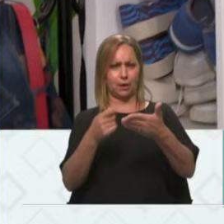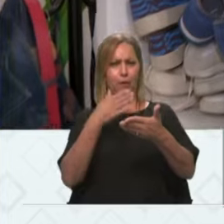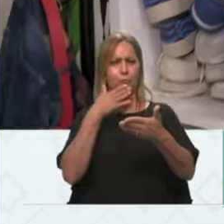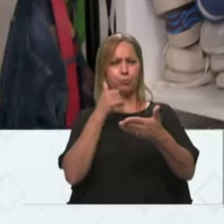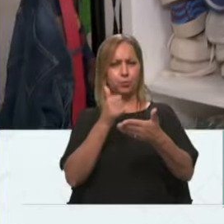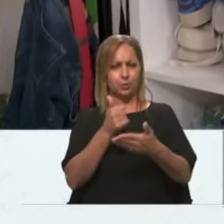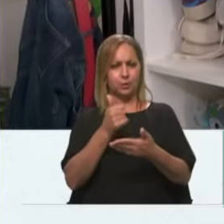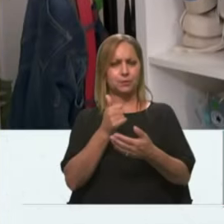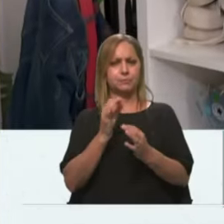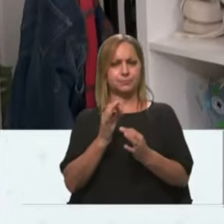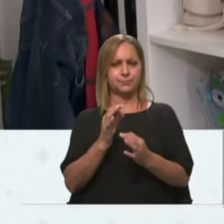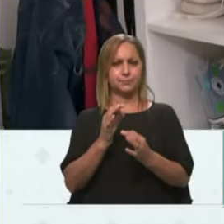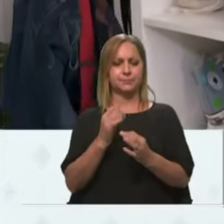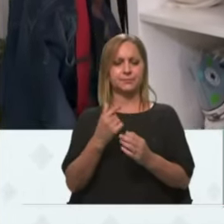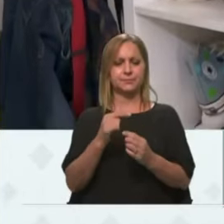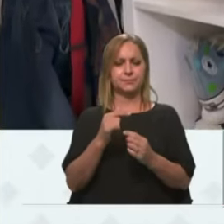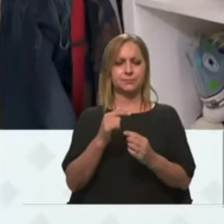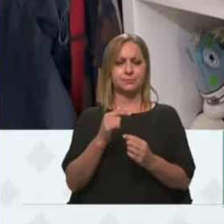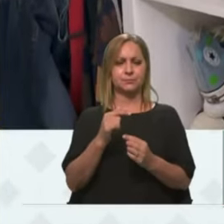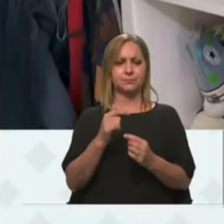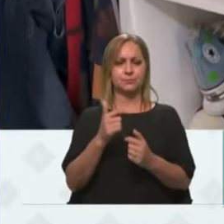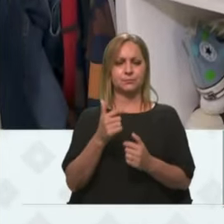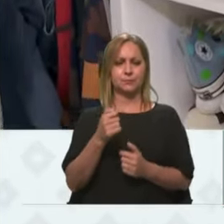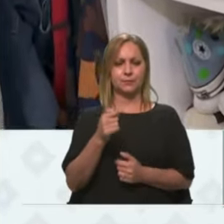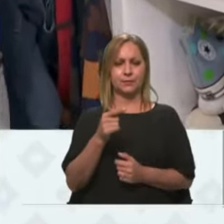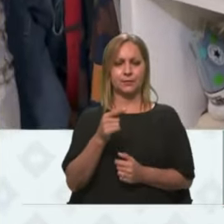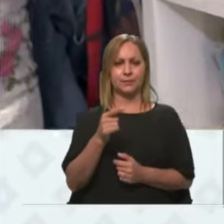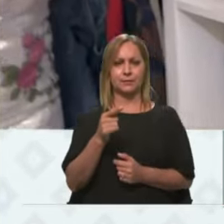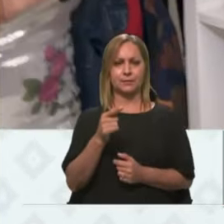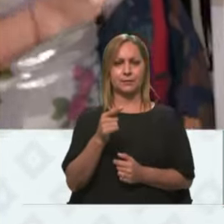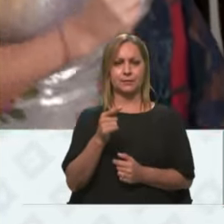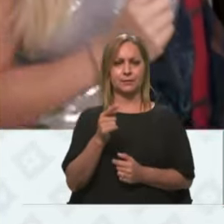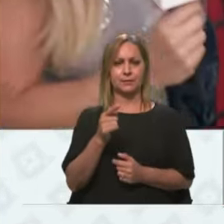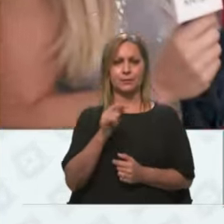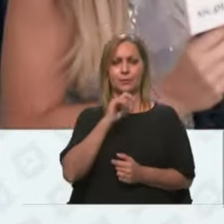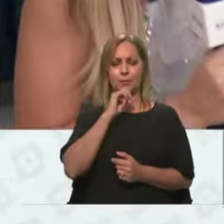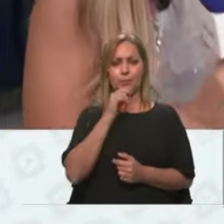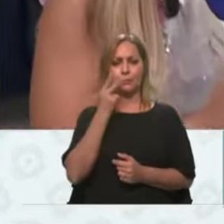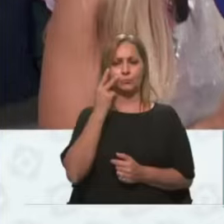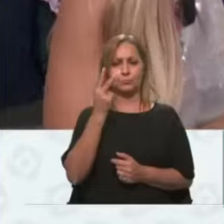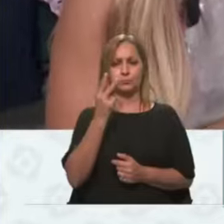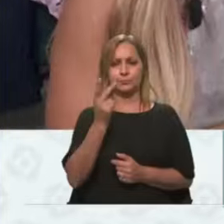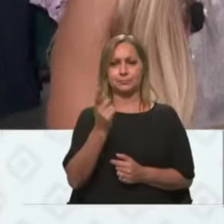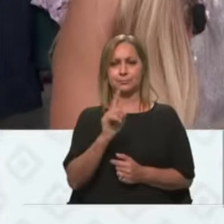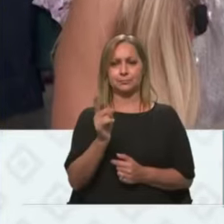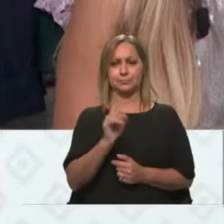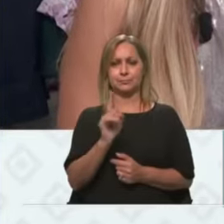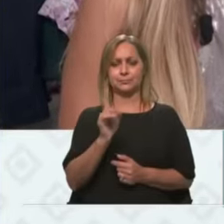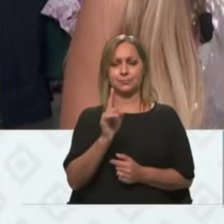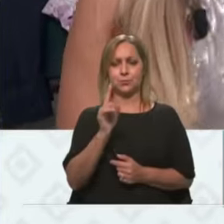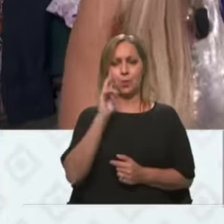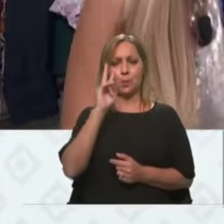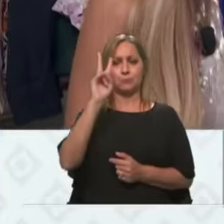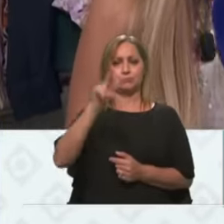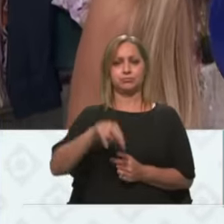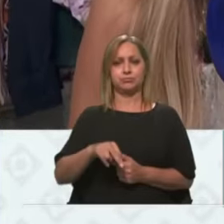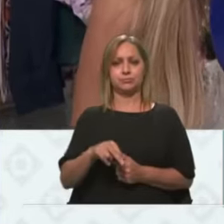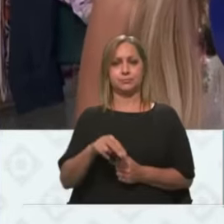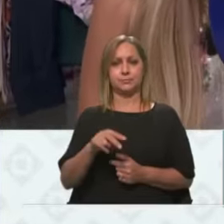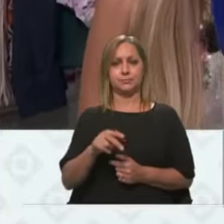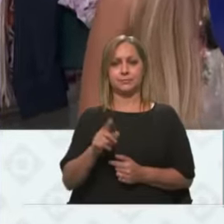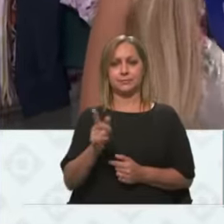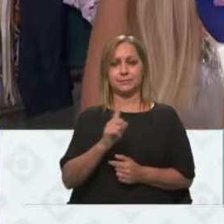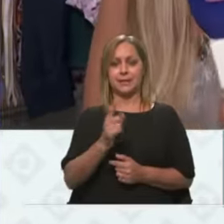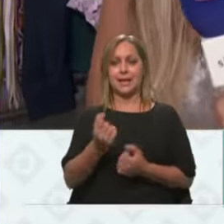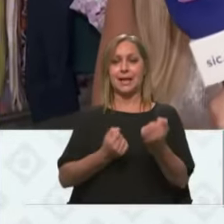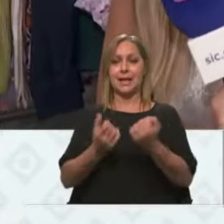também. Depois temos aqui... Oh, João, não. Eu posso mostrar tudo? Posso? Abrir